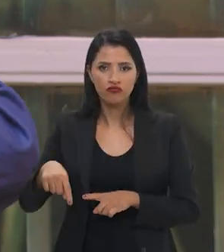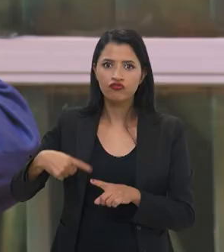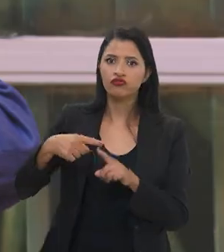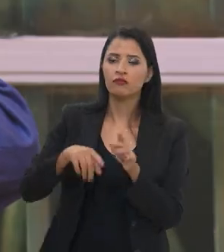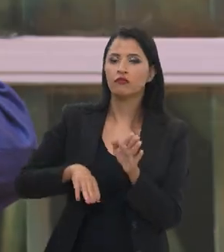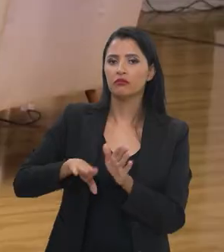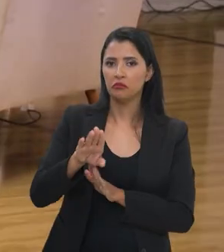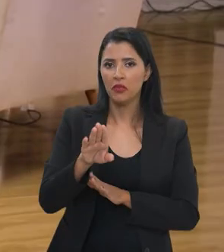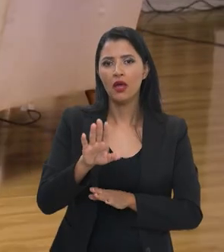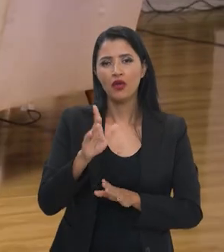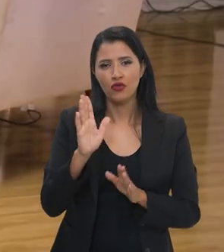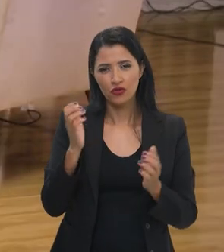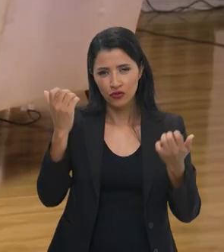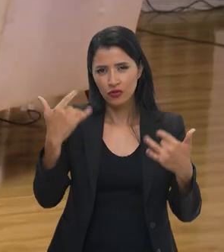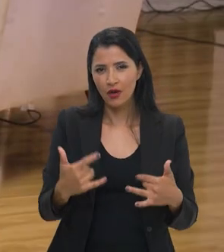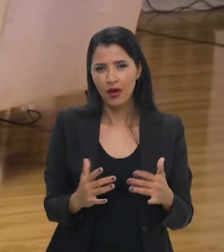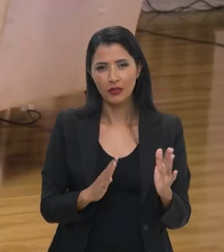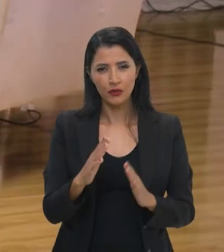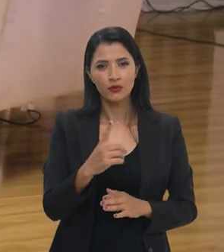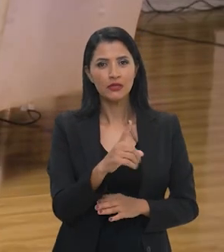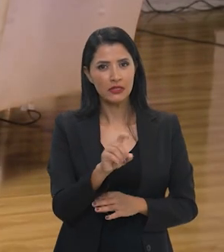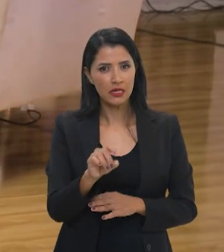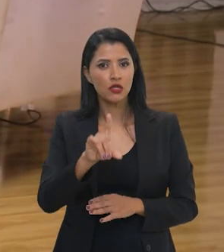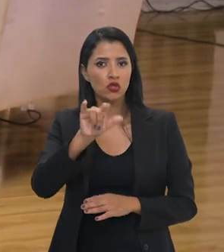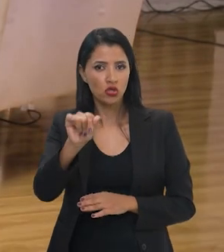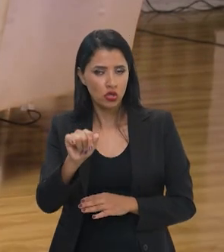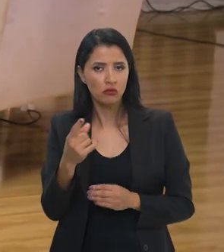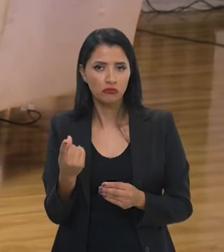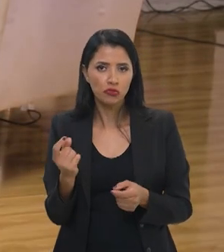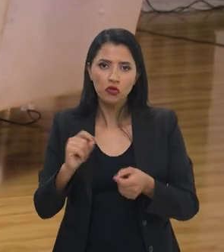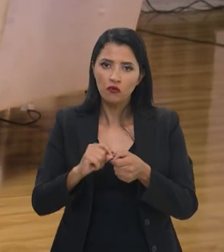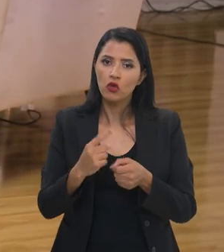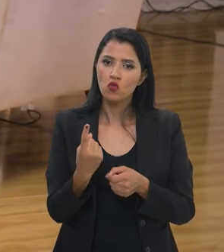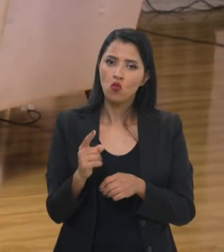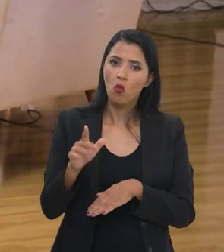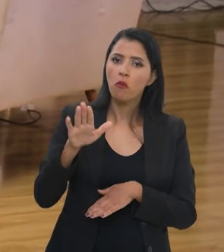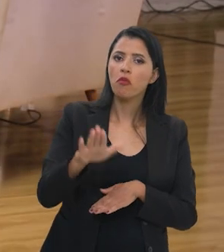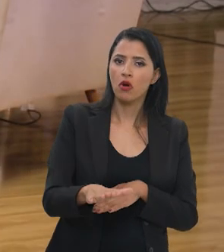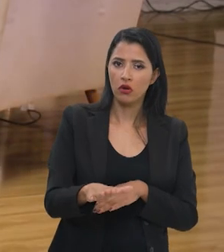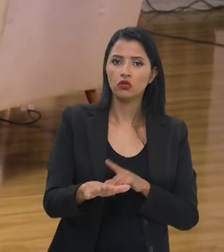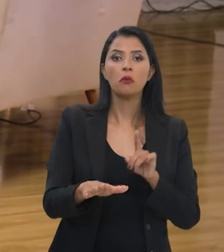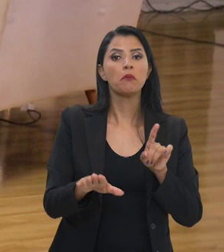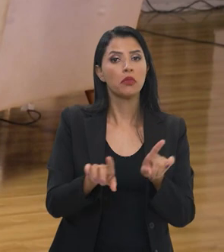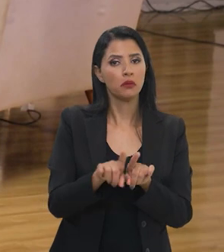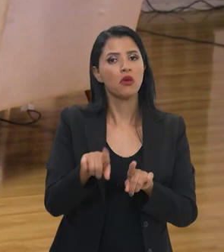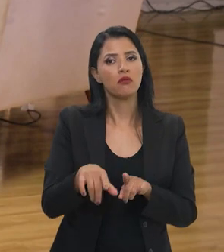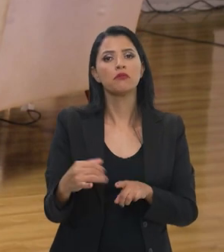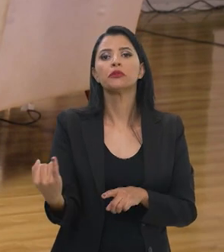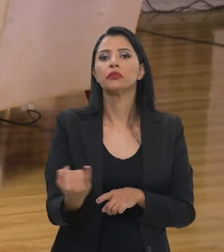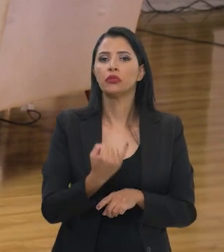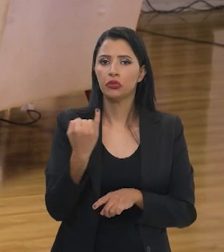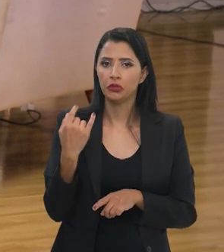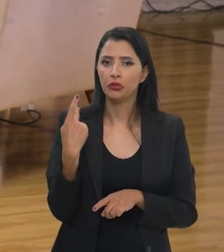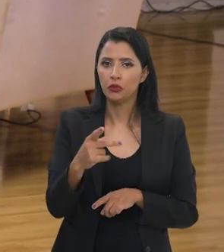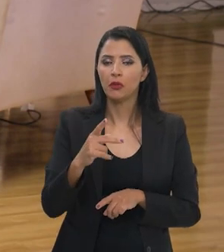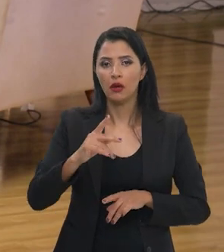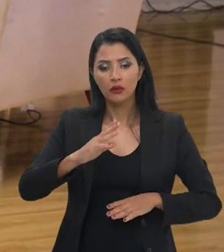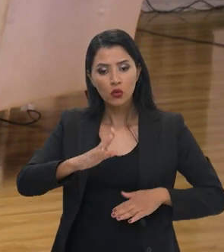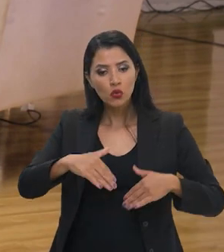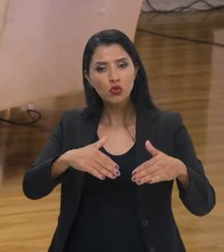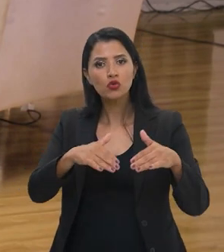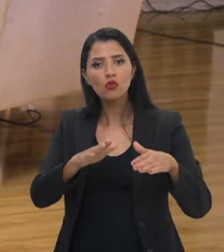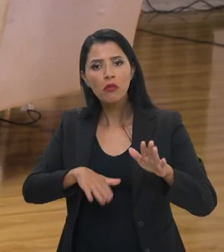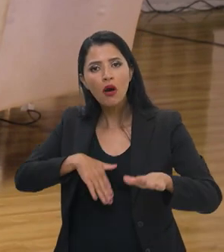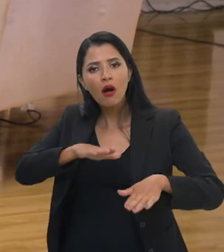Como eu disse o que a gente fez agora nesses 100 dias foi um passo mais um passo importante para